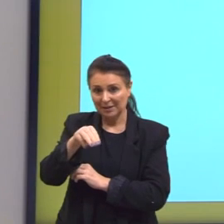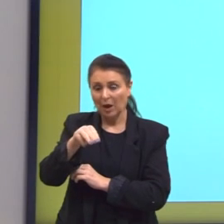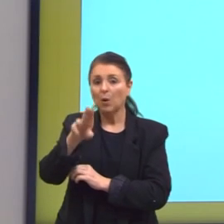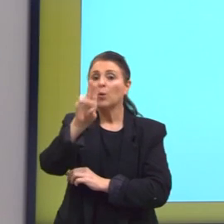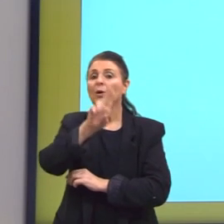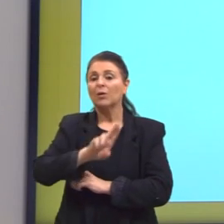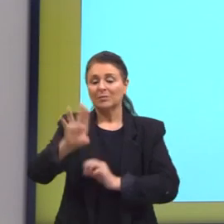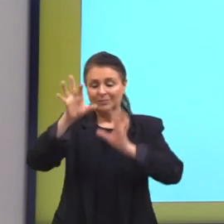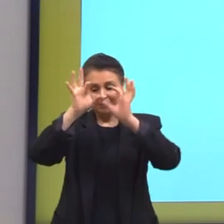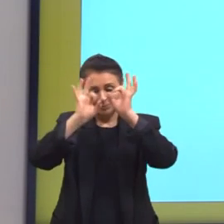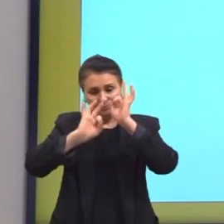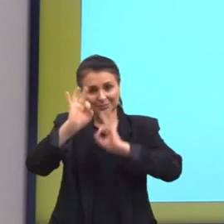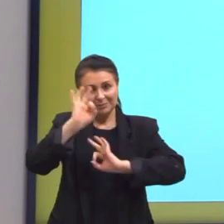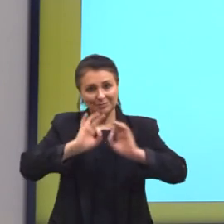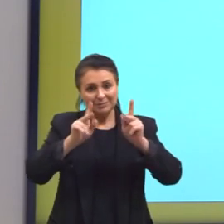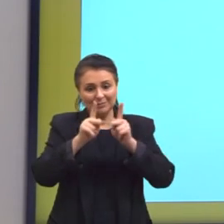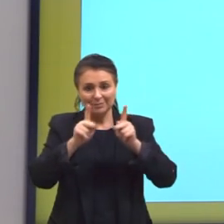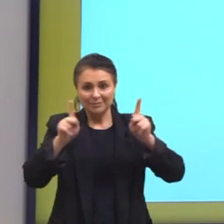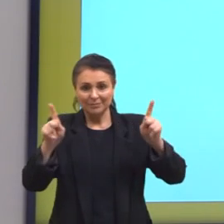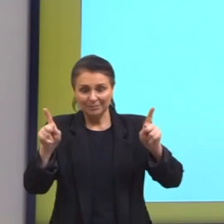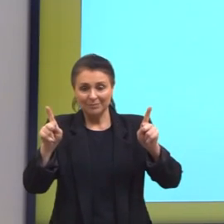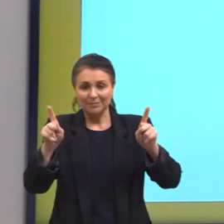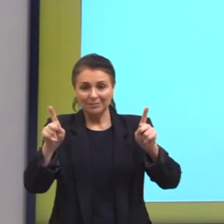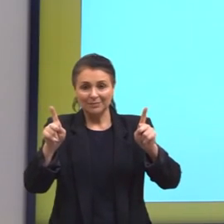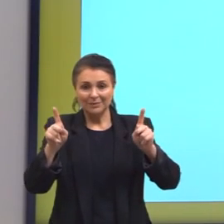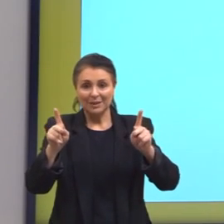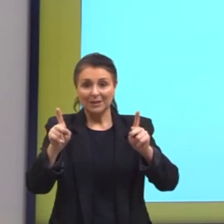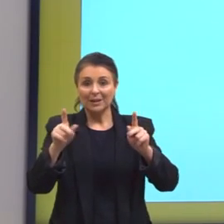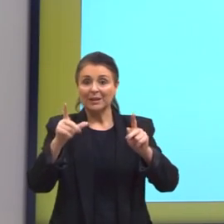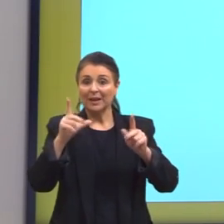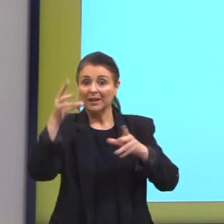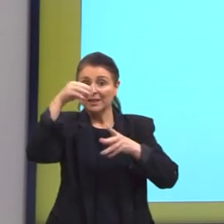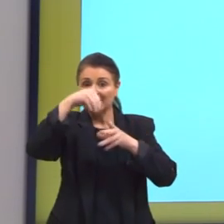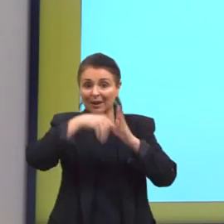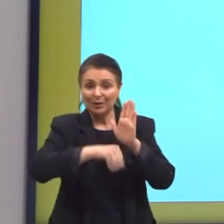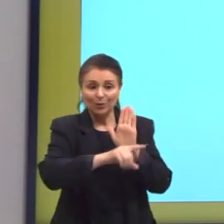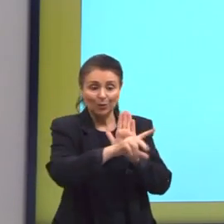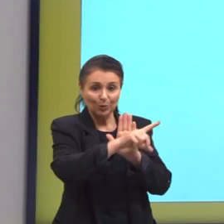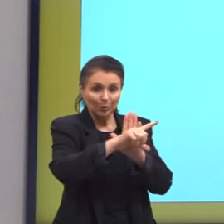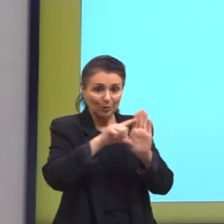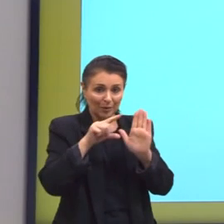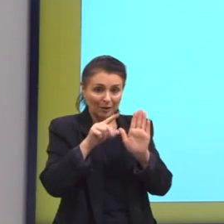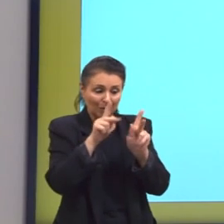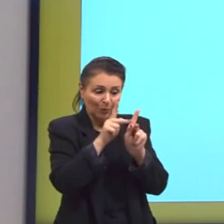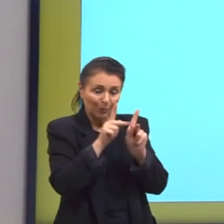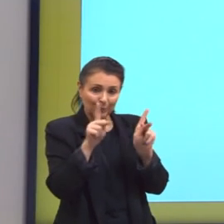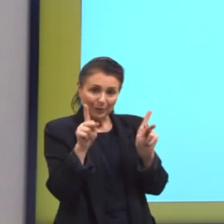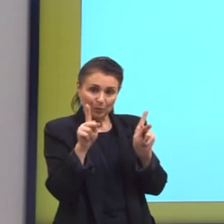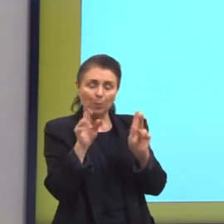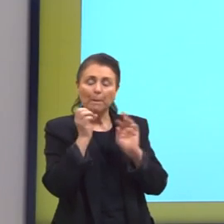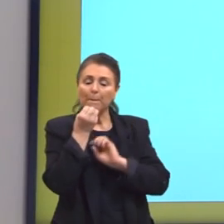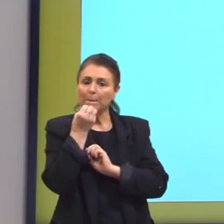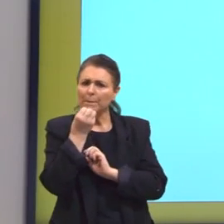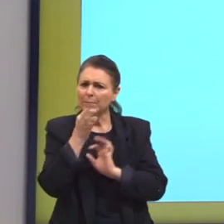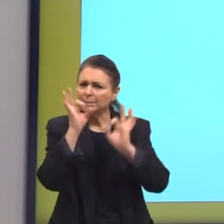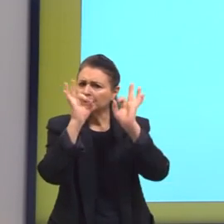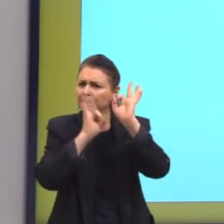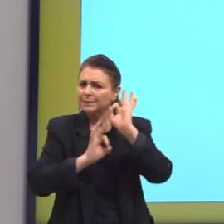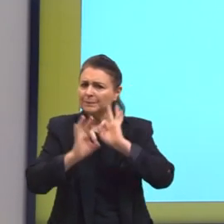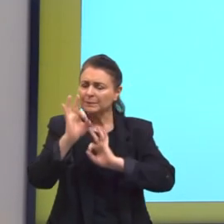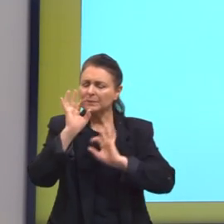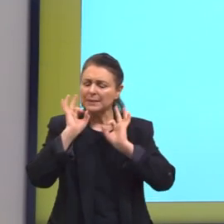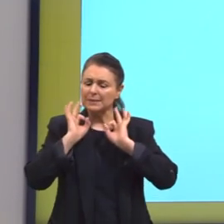organizar esses períodos que formam o parágrafo Então são períodos bem organizados e corretamente